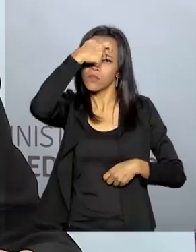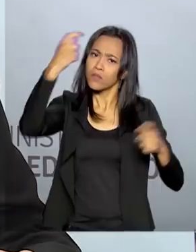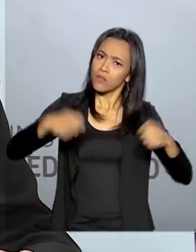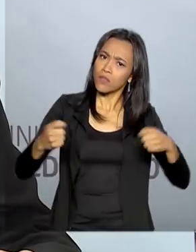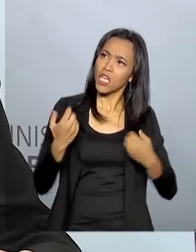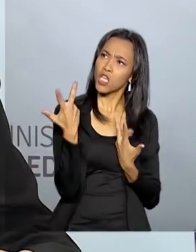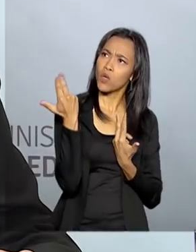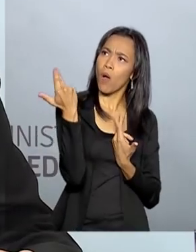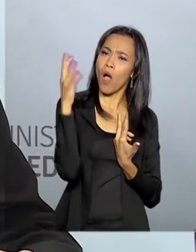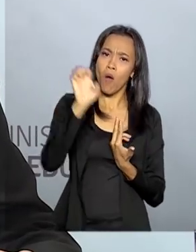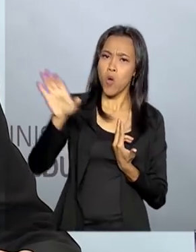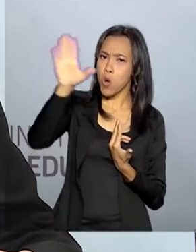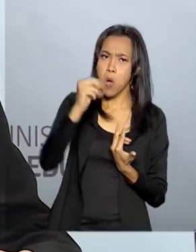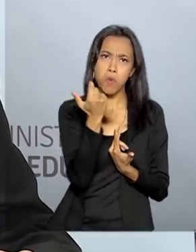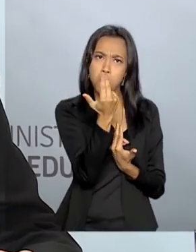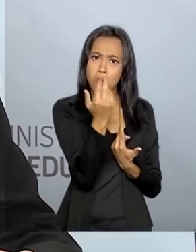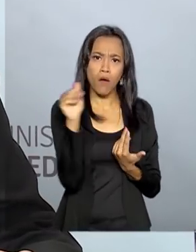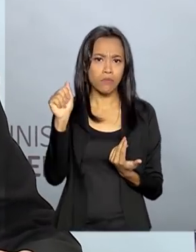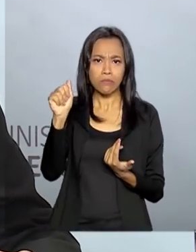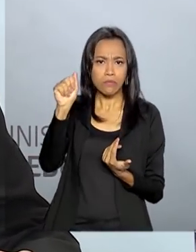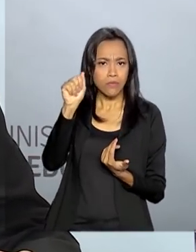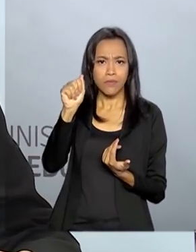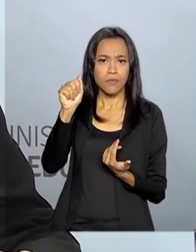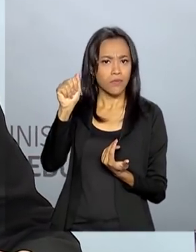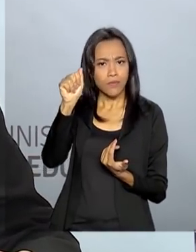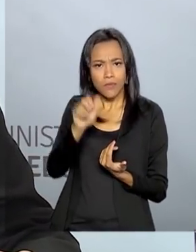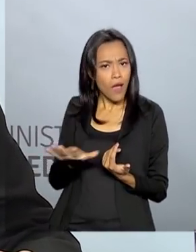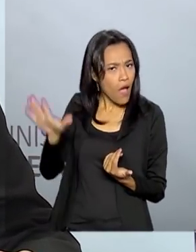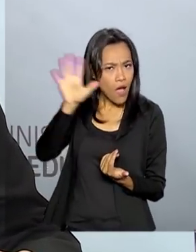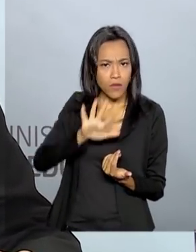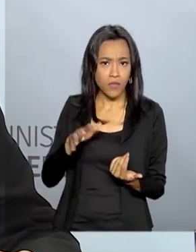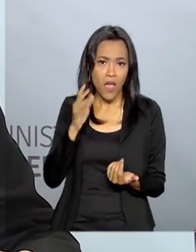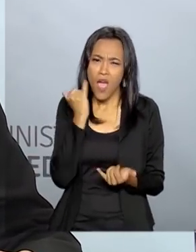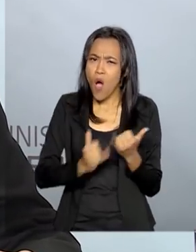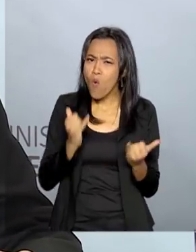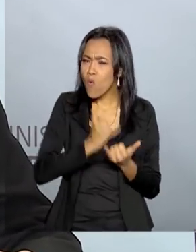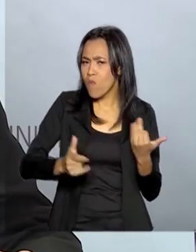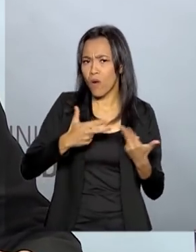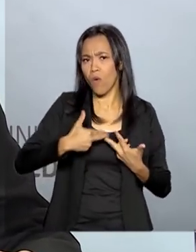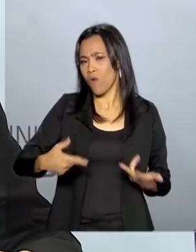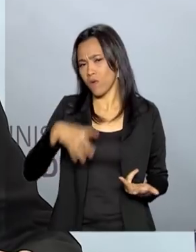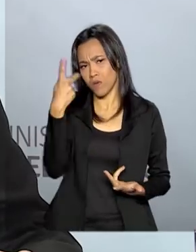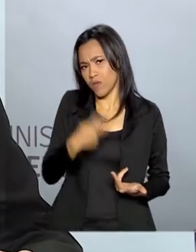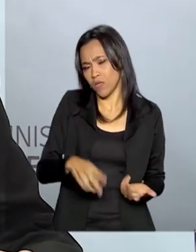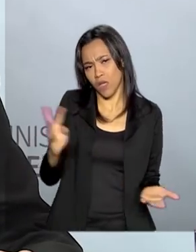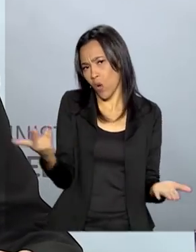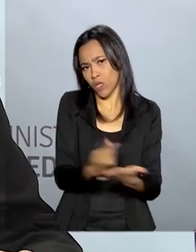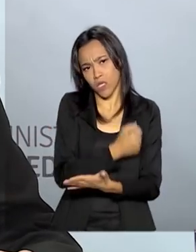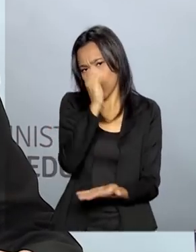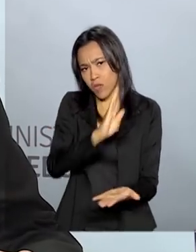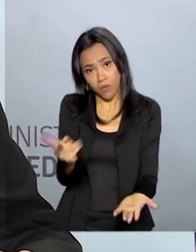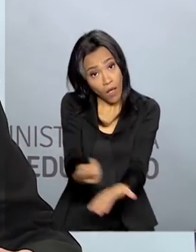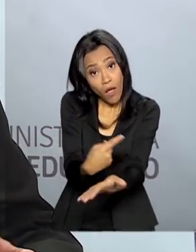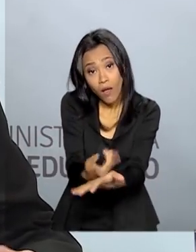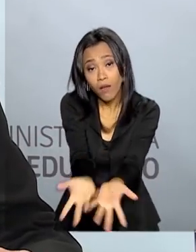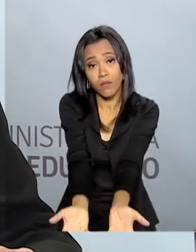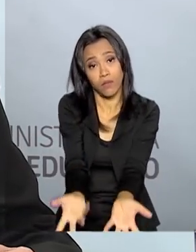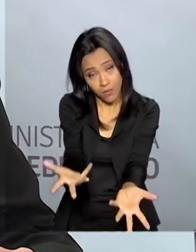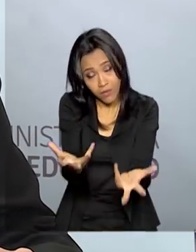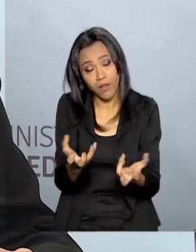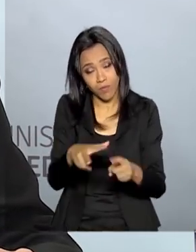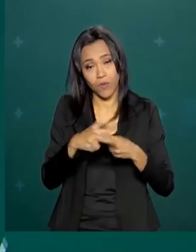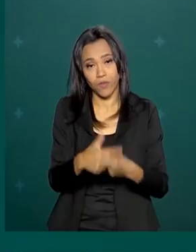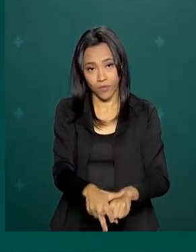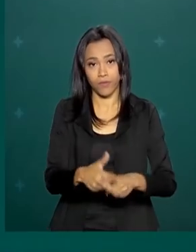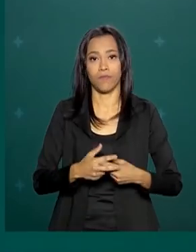o que o asiático me recuso é alguma coisa que a gente como nação nós estamos fazendo errado aqui ea gente quer corrigir